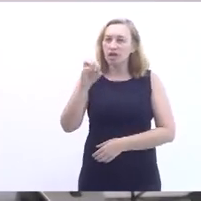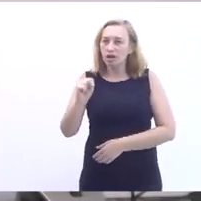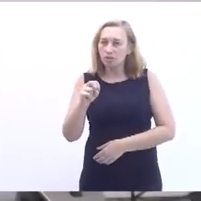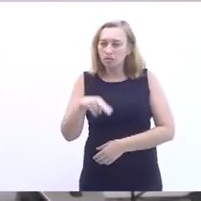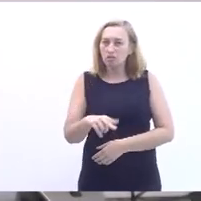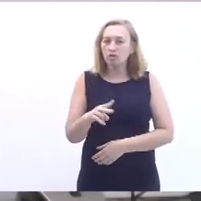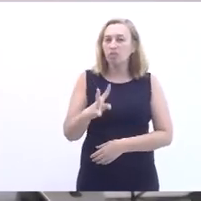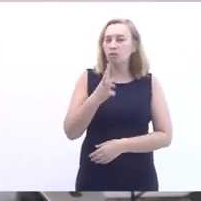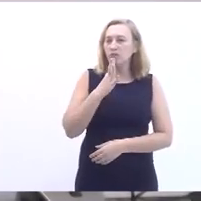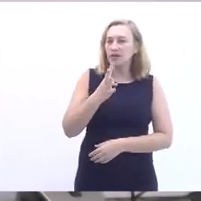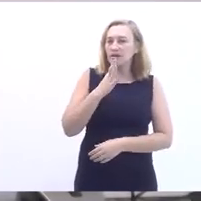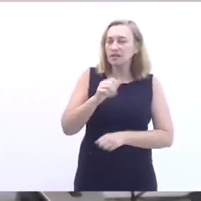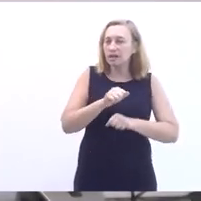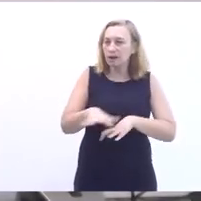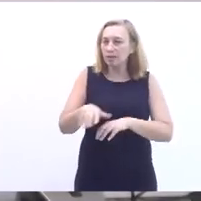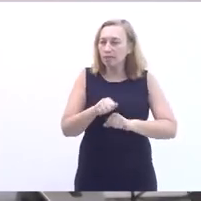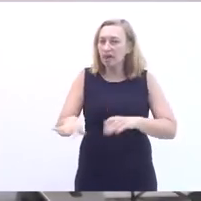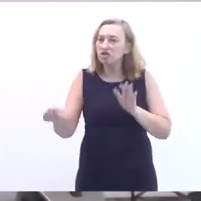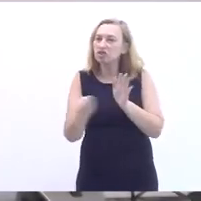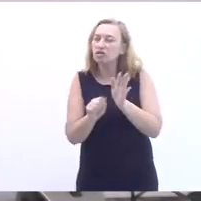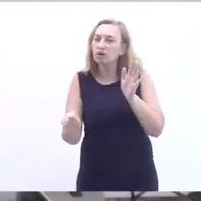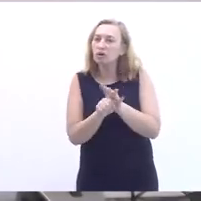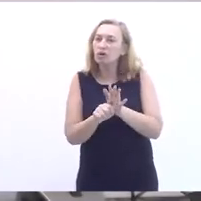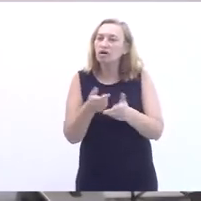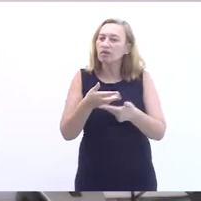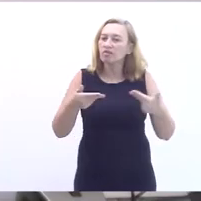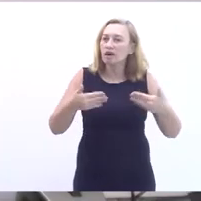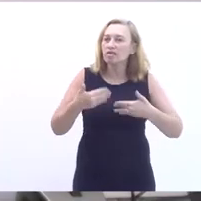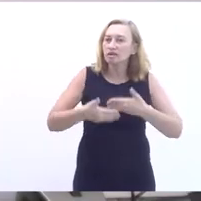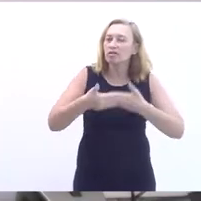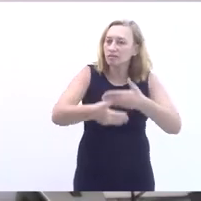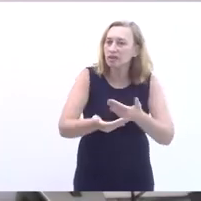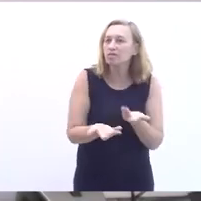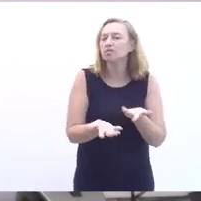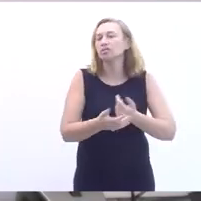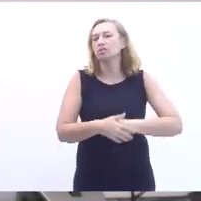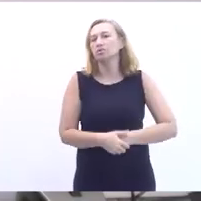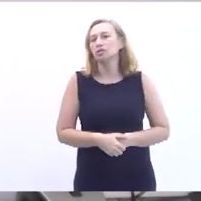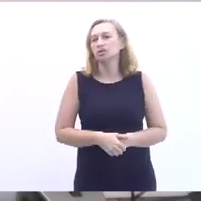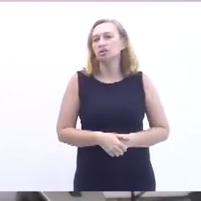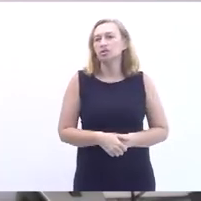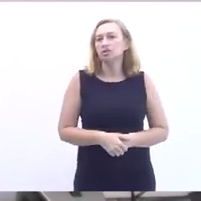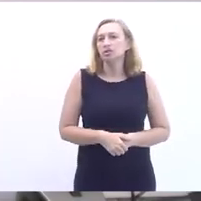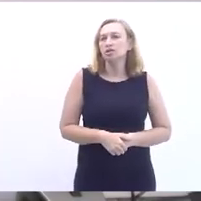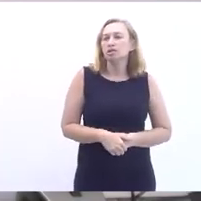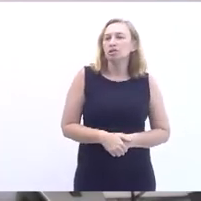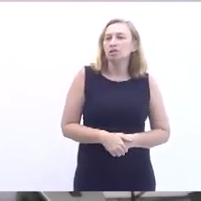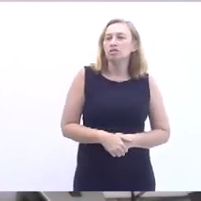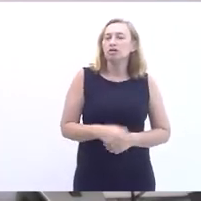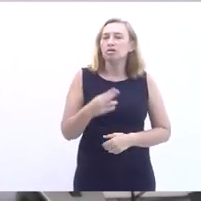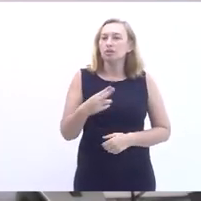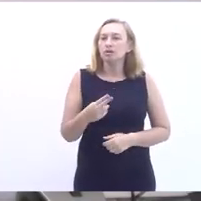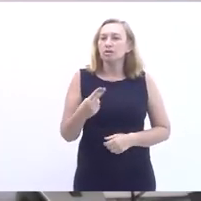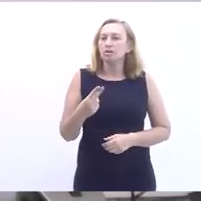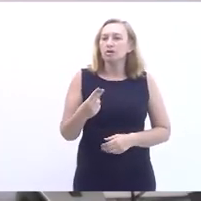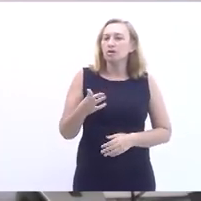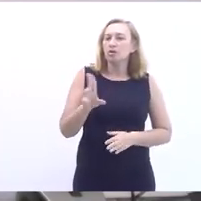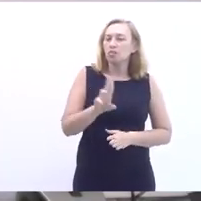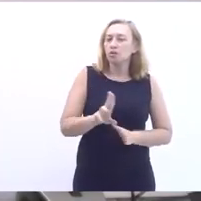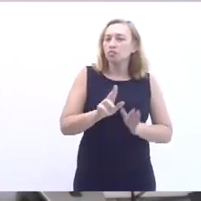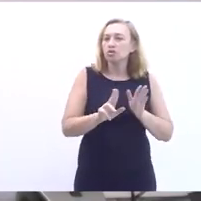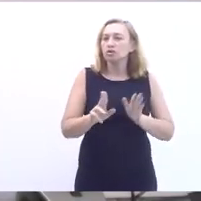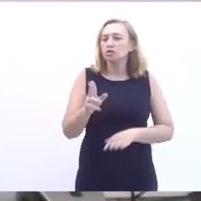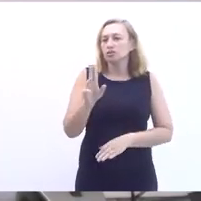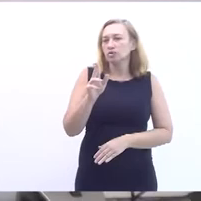da marcha da maconha Os muitos avanços também com relação à maconha para fins medicinais principalmente